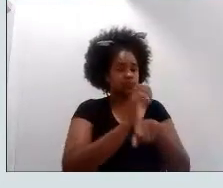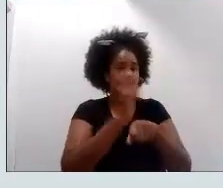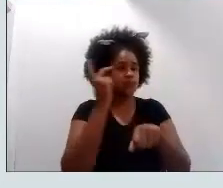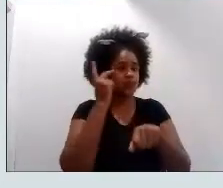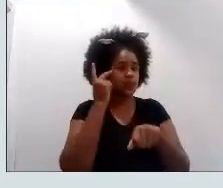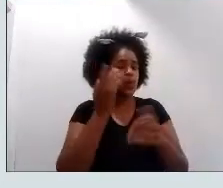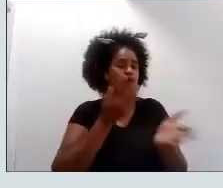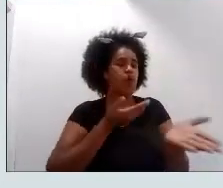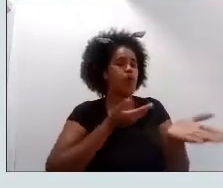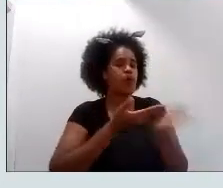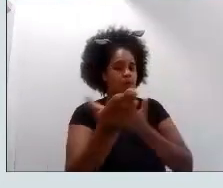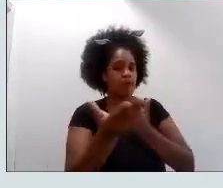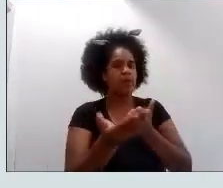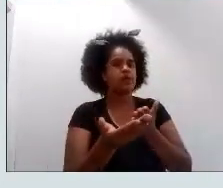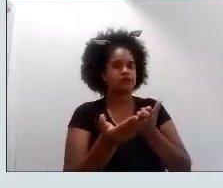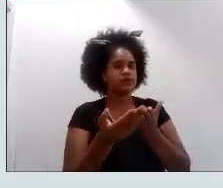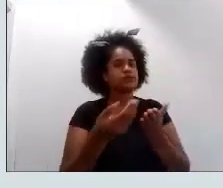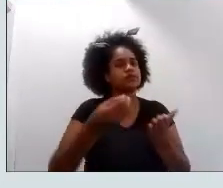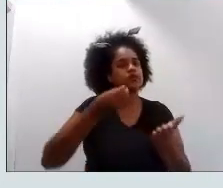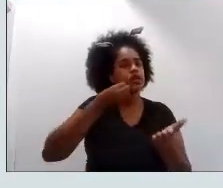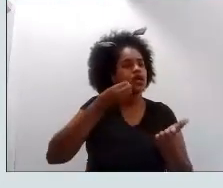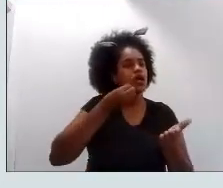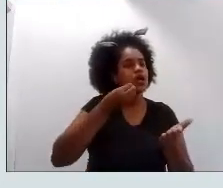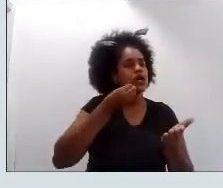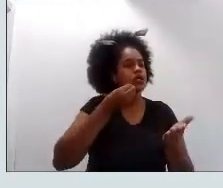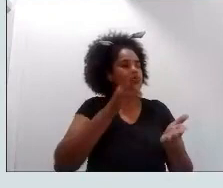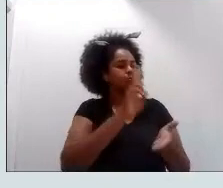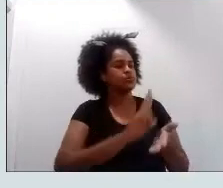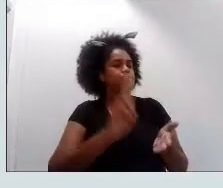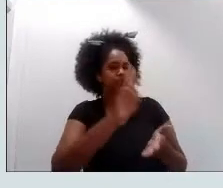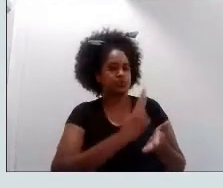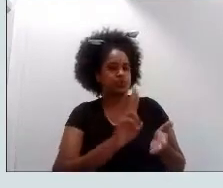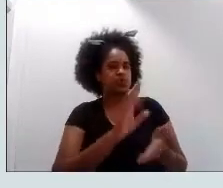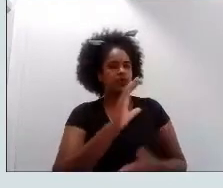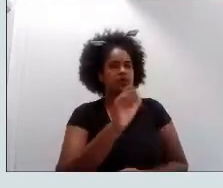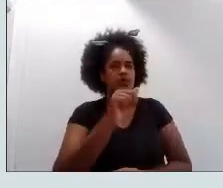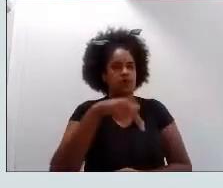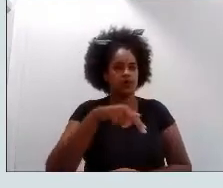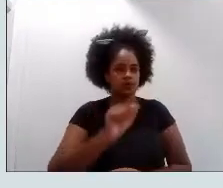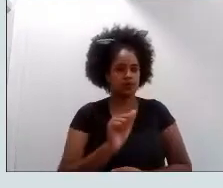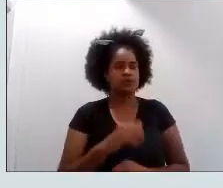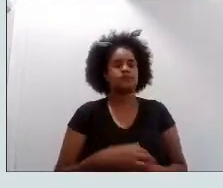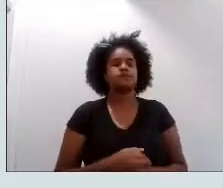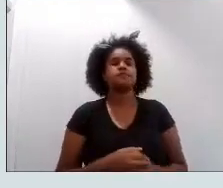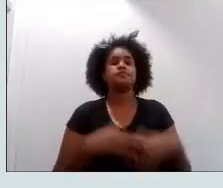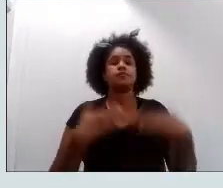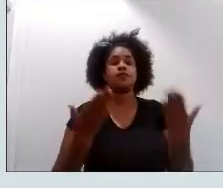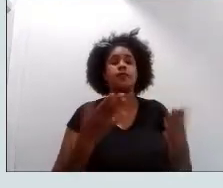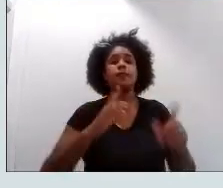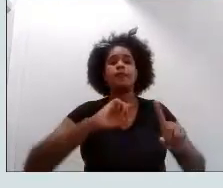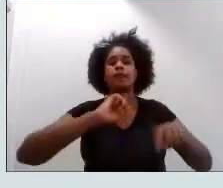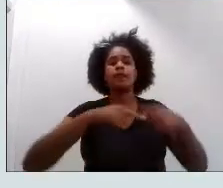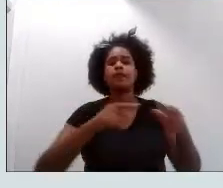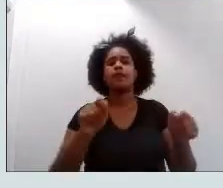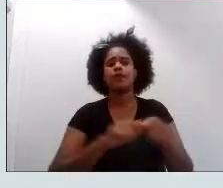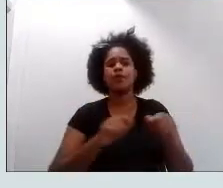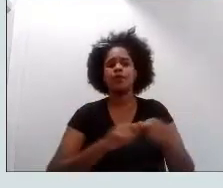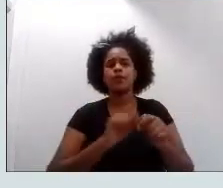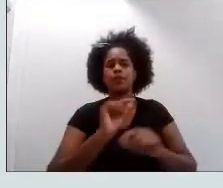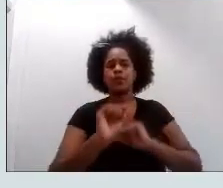exploração da cana-de-açúcar. Depois, eles começam a tentar viabilizar